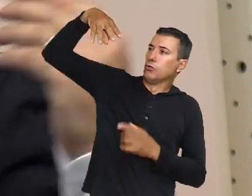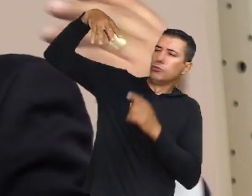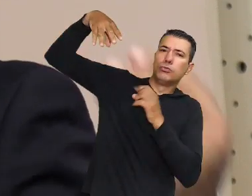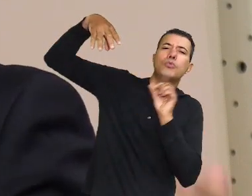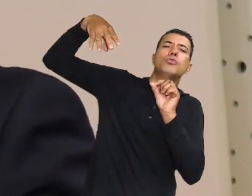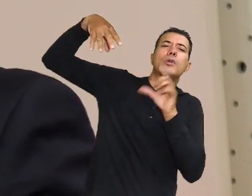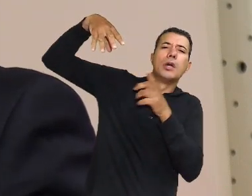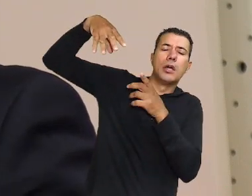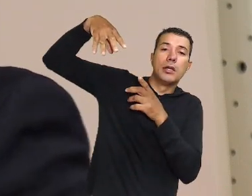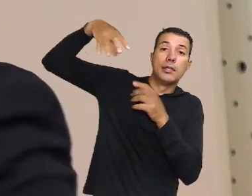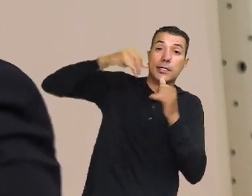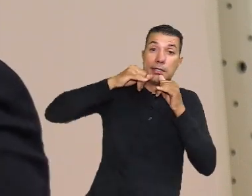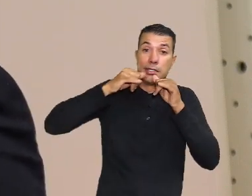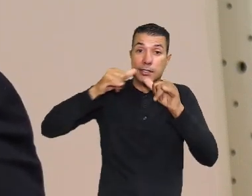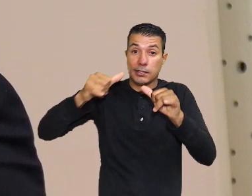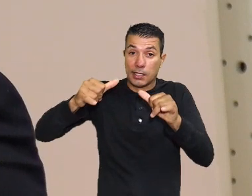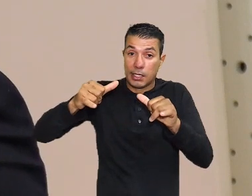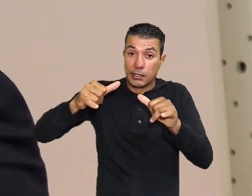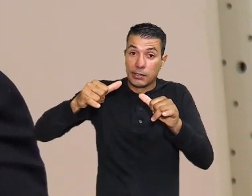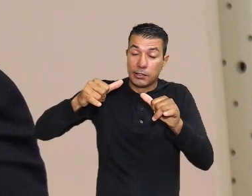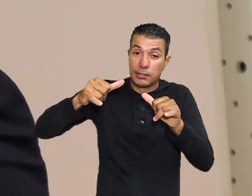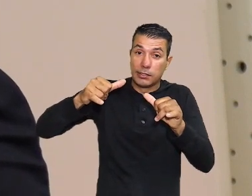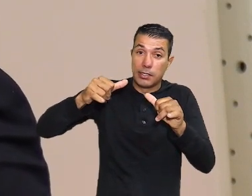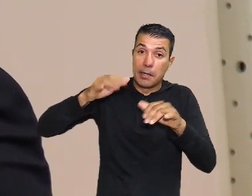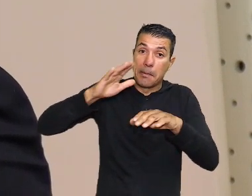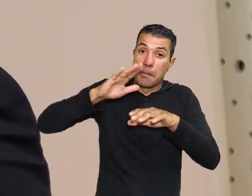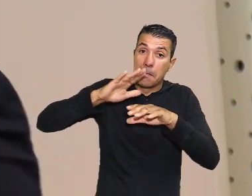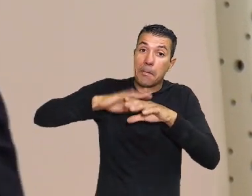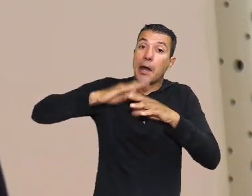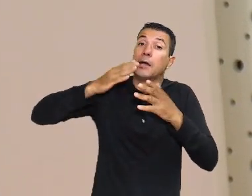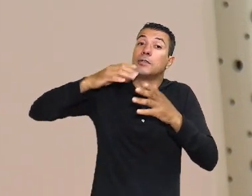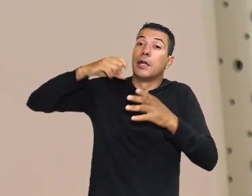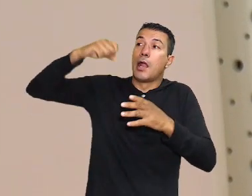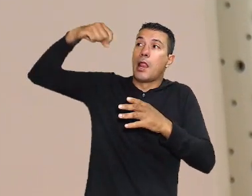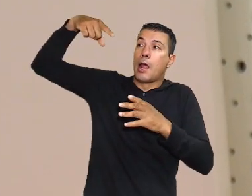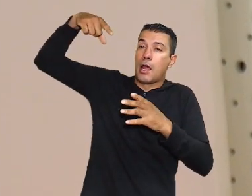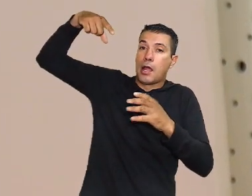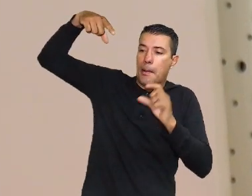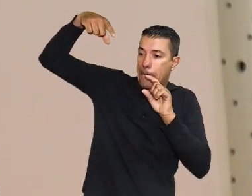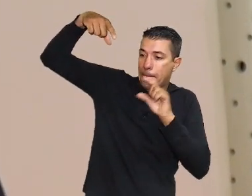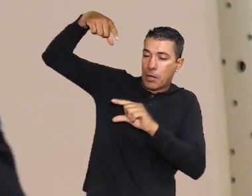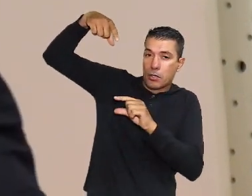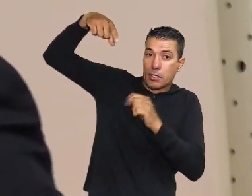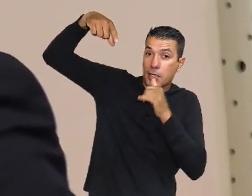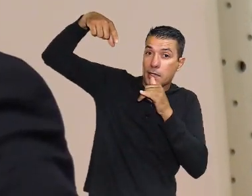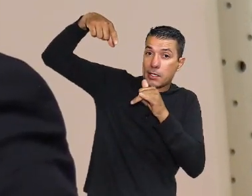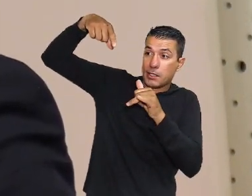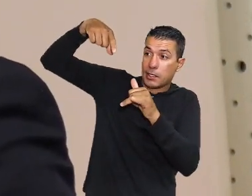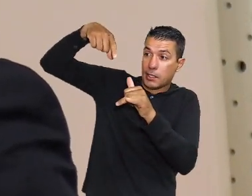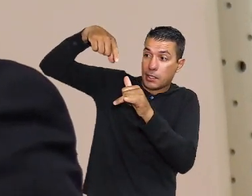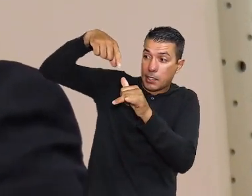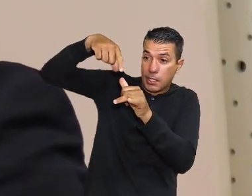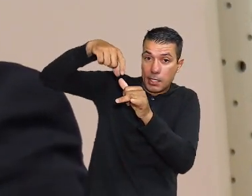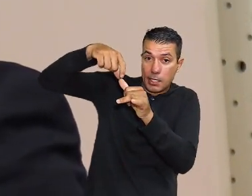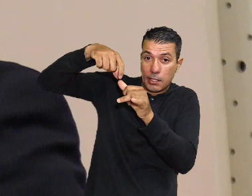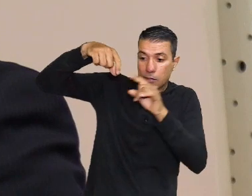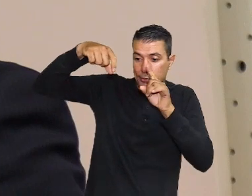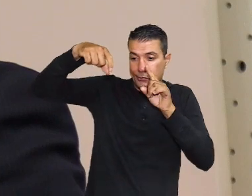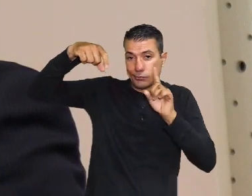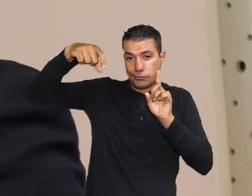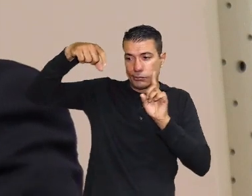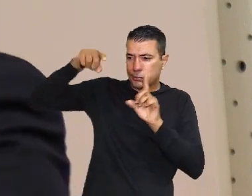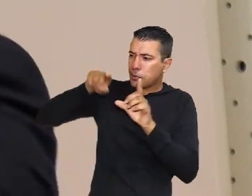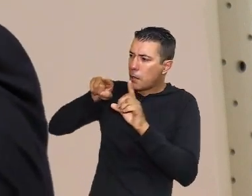de eletricidade mais lâmpada, igual a luz. Quando você desliga o